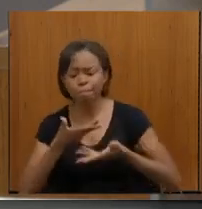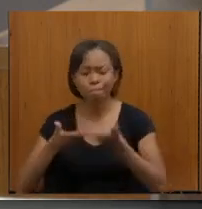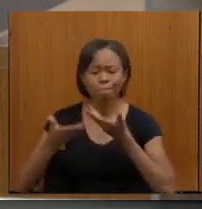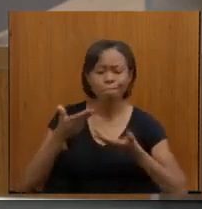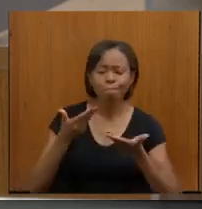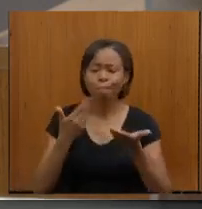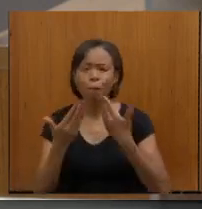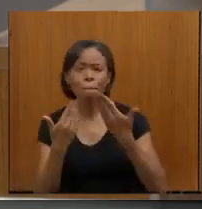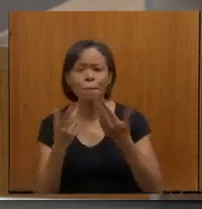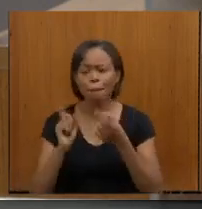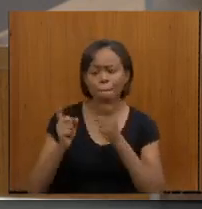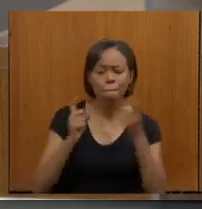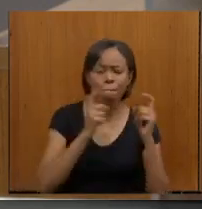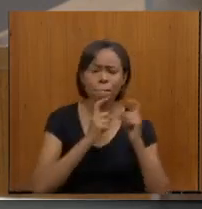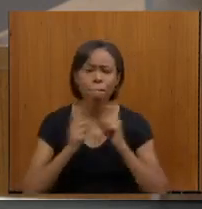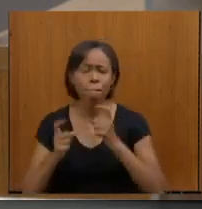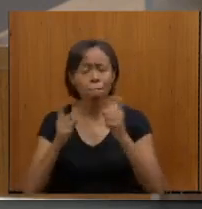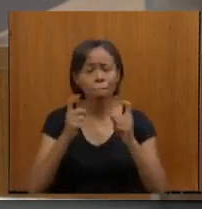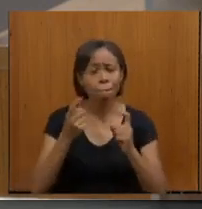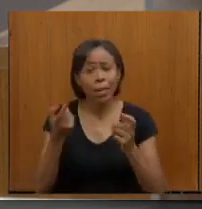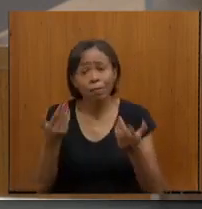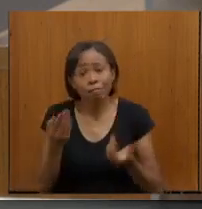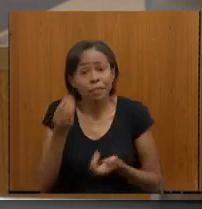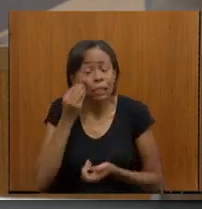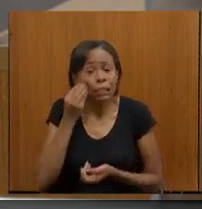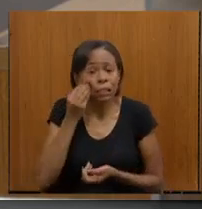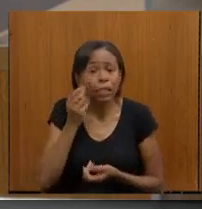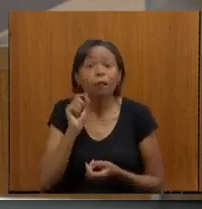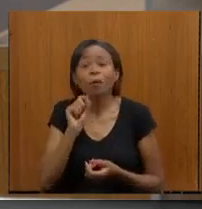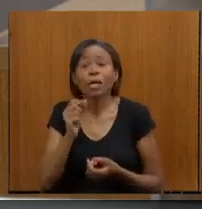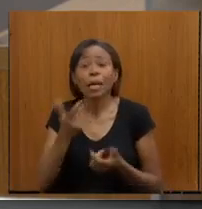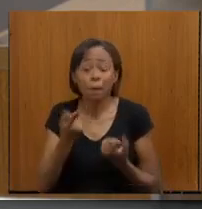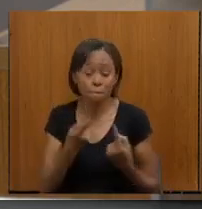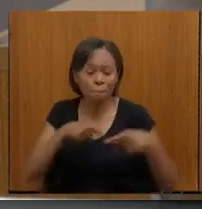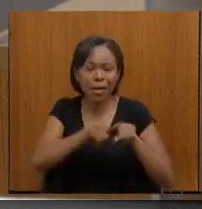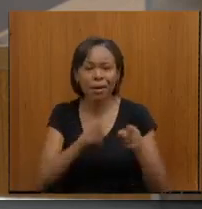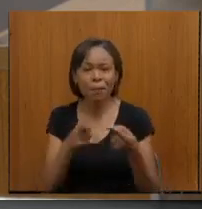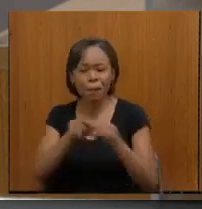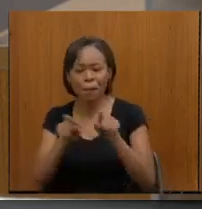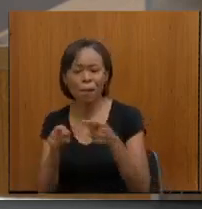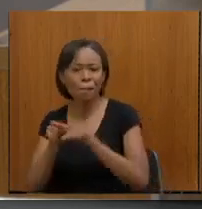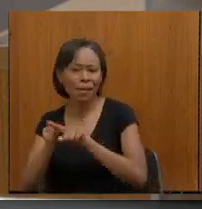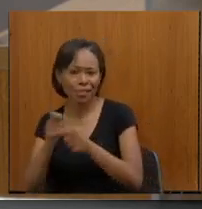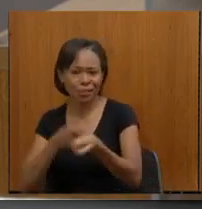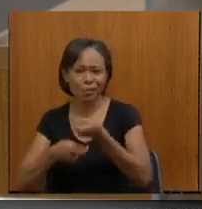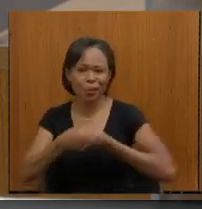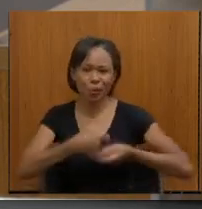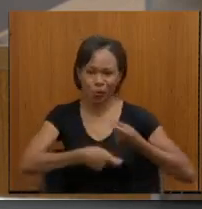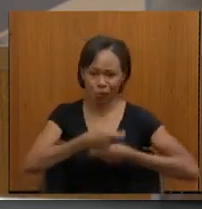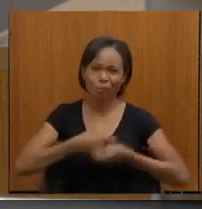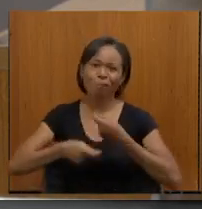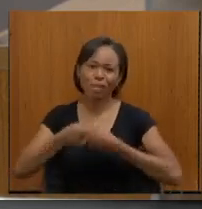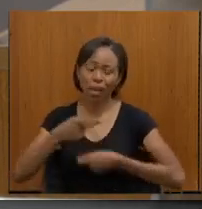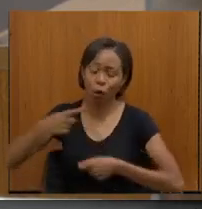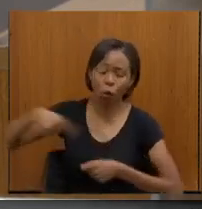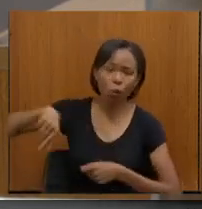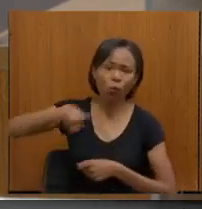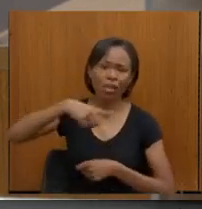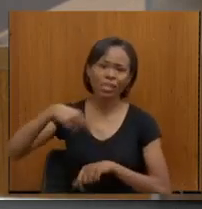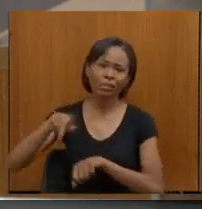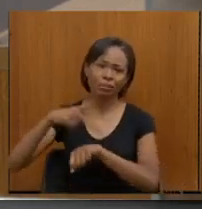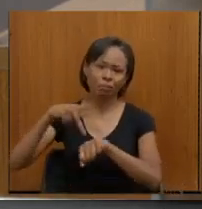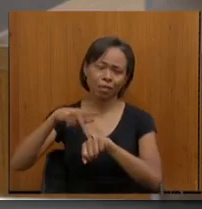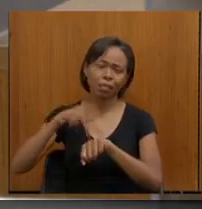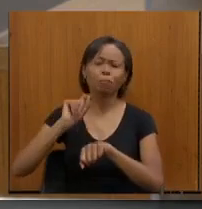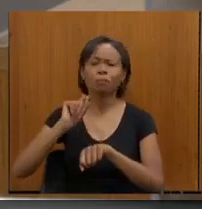percepções e eventualmente até estabelecer parcerias comerciais para que essa